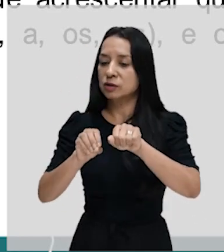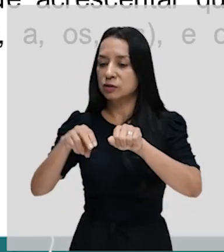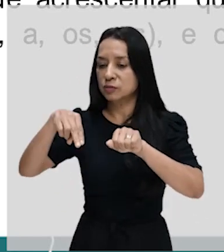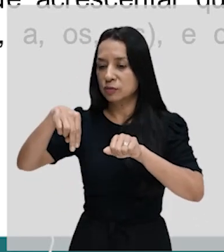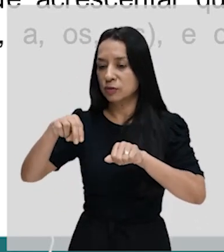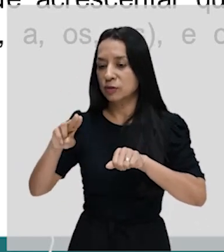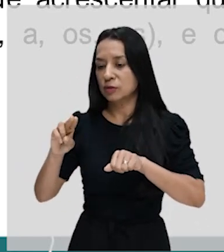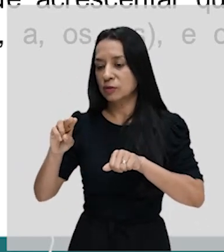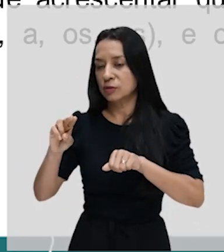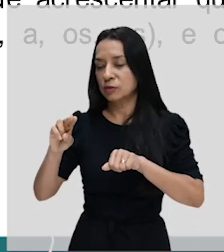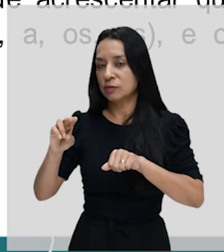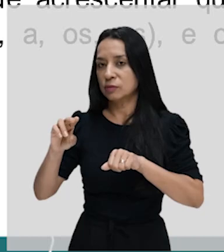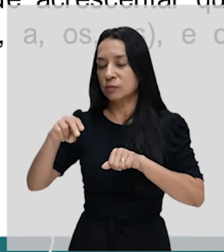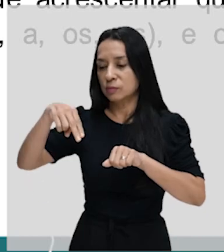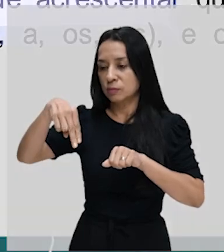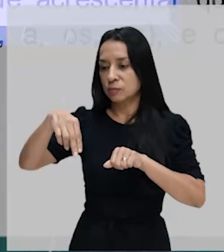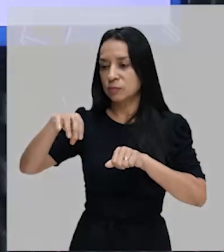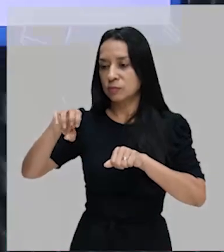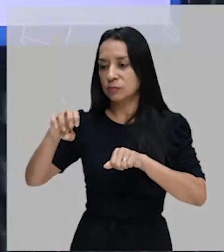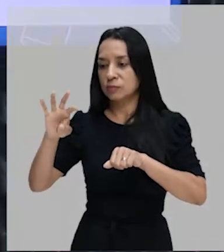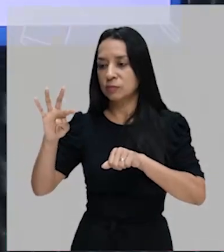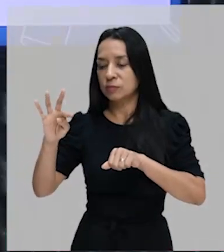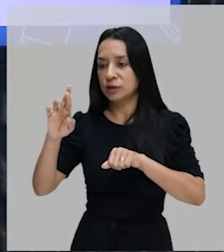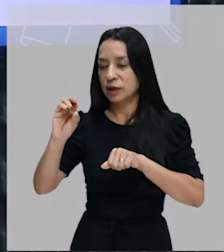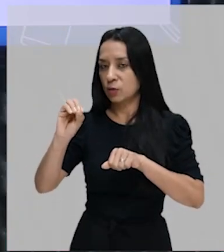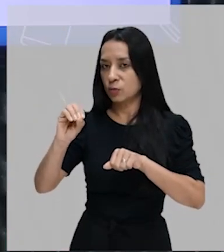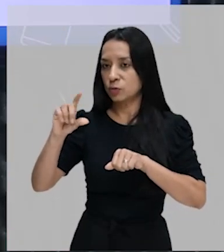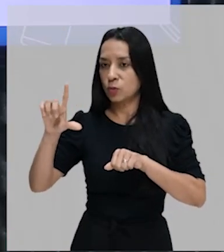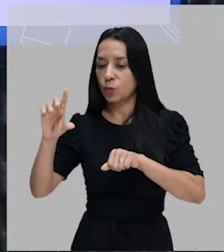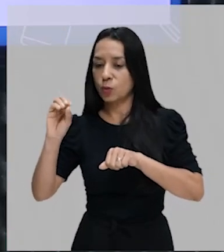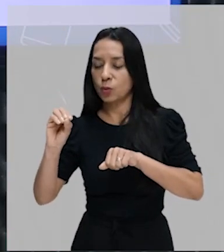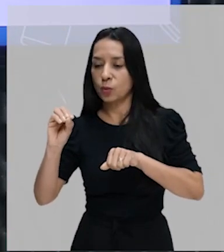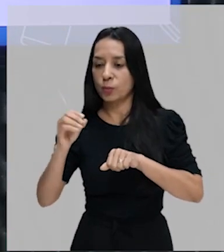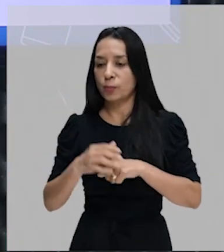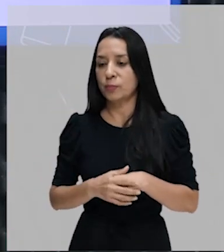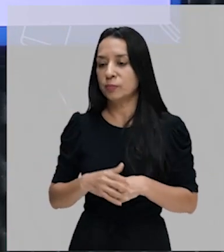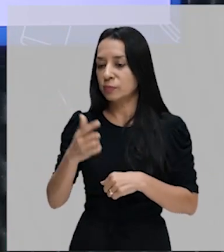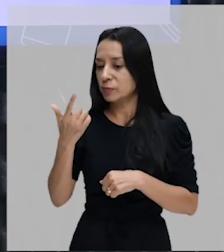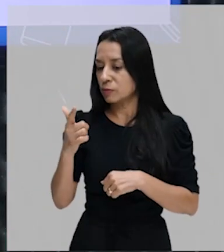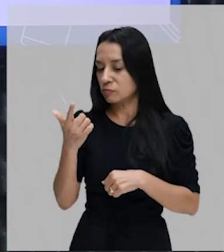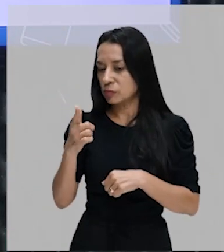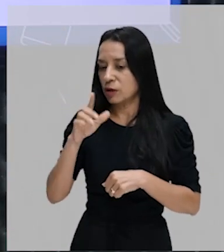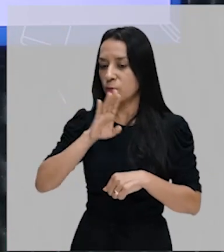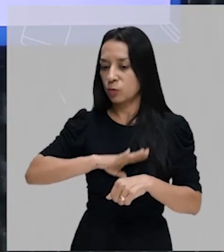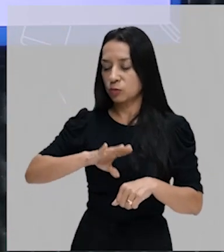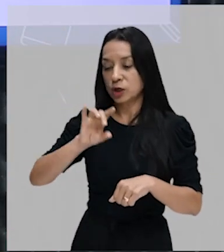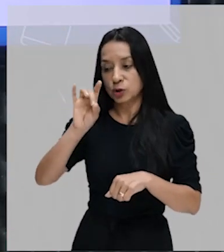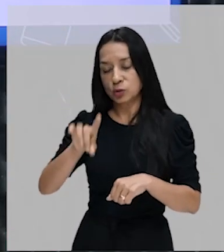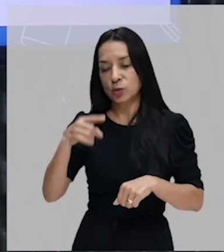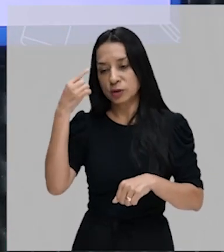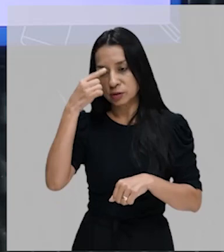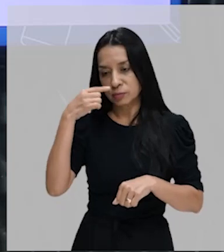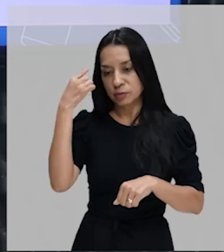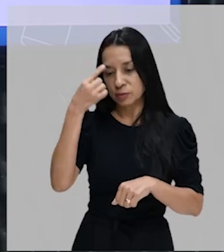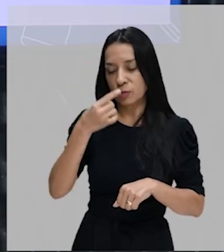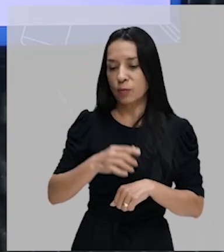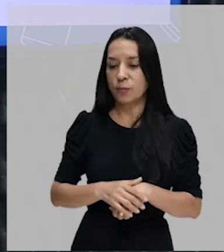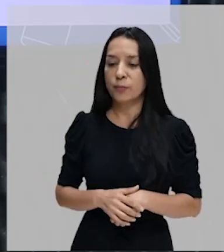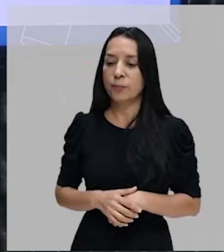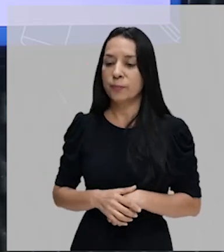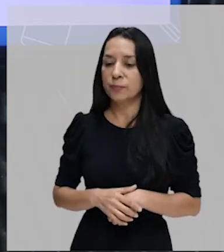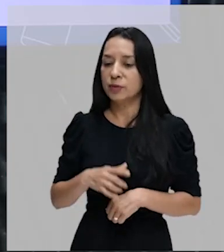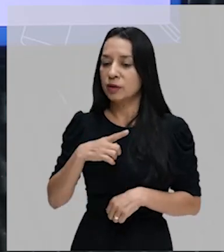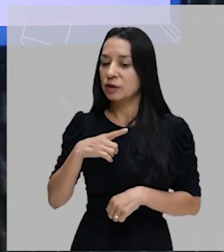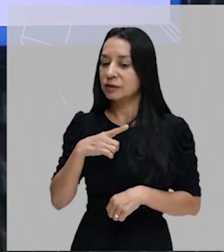neutro lo, que só existe na língua espanhola? Não tem em português? Pois é, os pronomes possessivos de forma tônica possuem